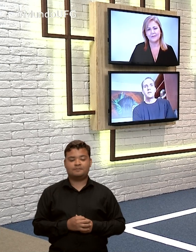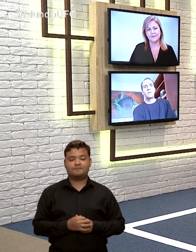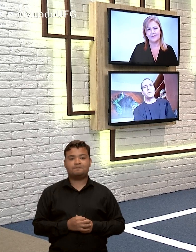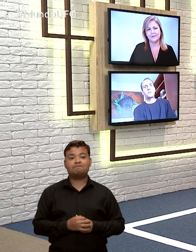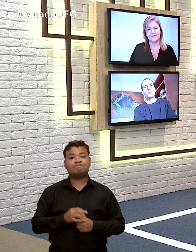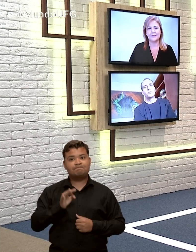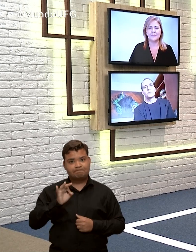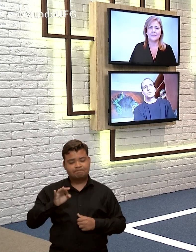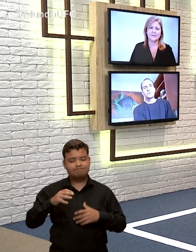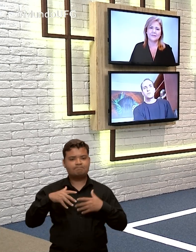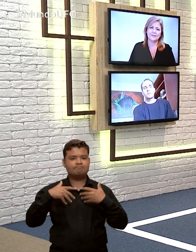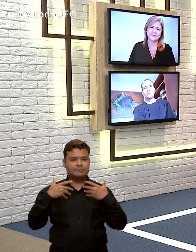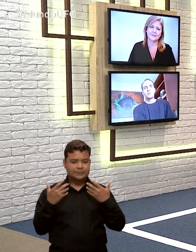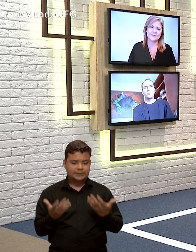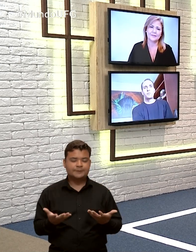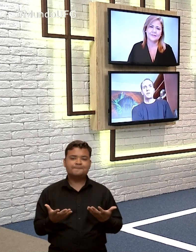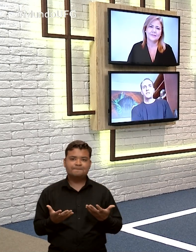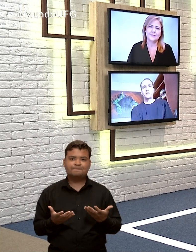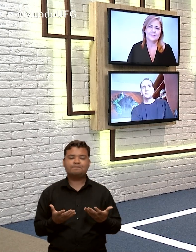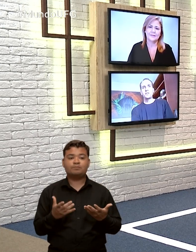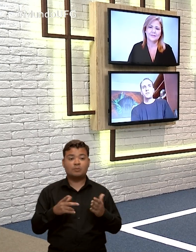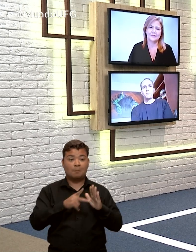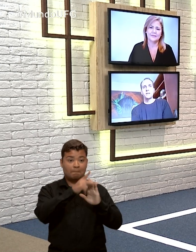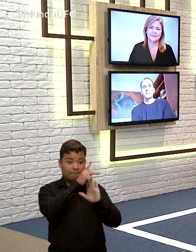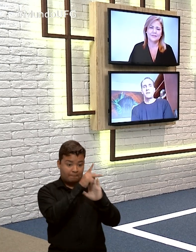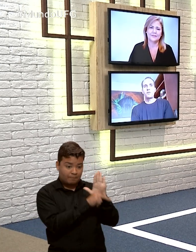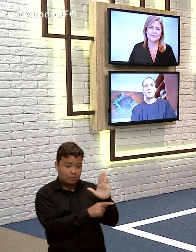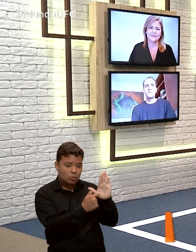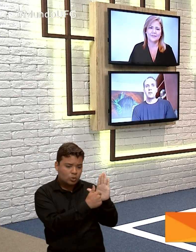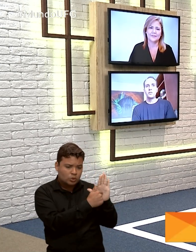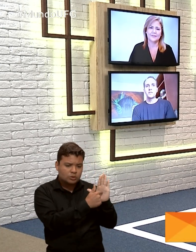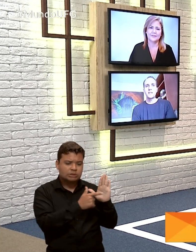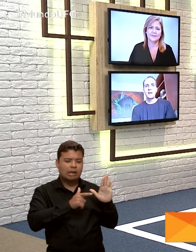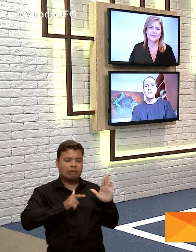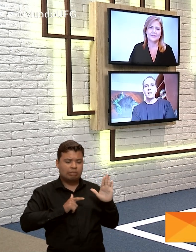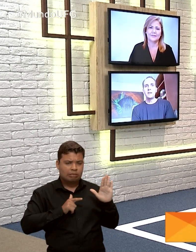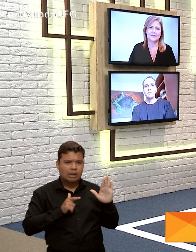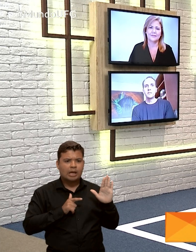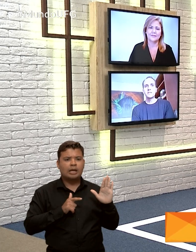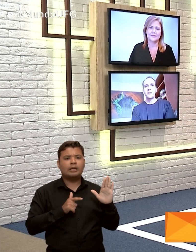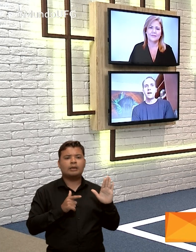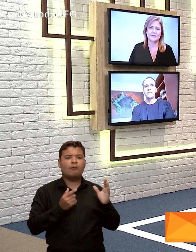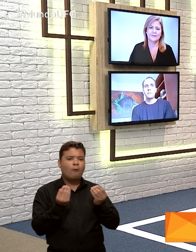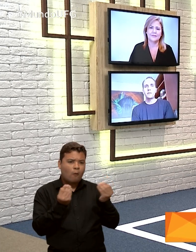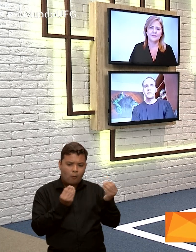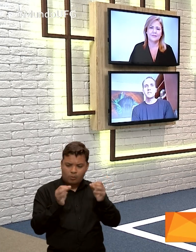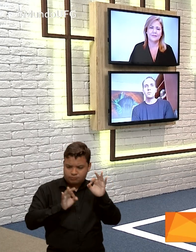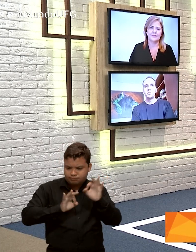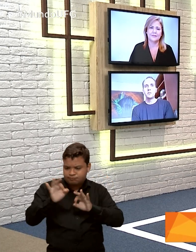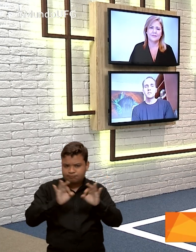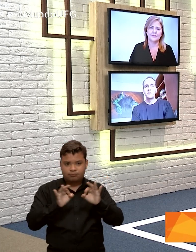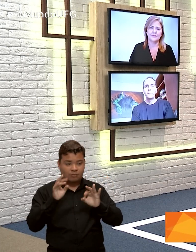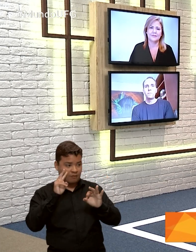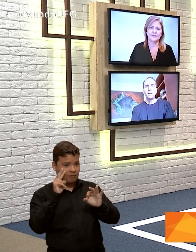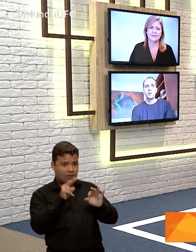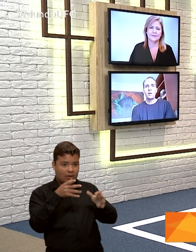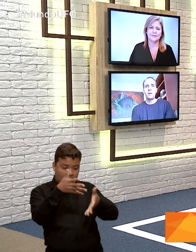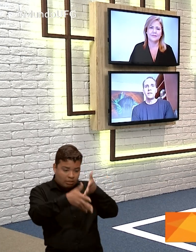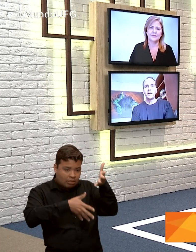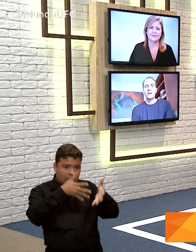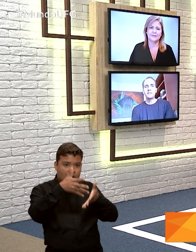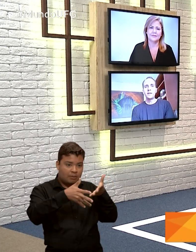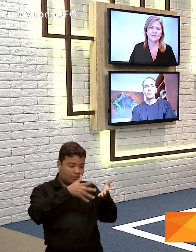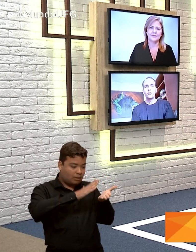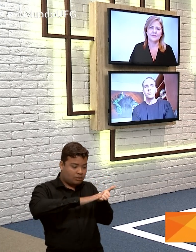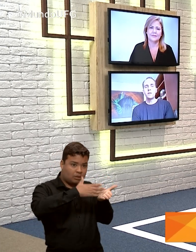Sim, então, todo o projeto a gente pensa na forma de valorizar a Libras, né, a interpretação Libras. Então, a